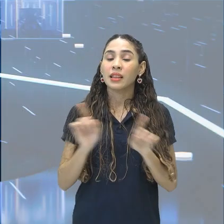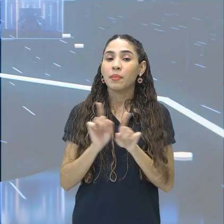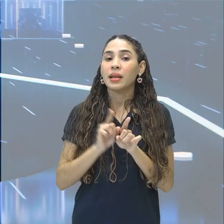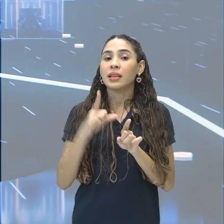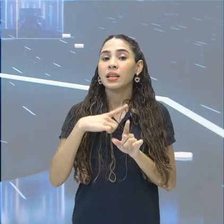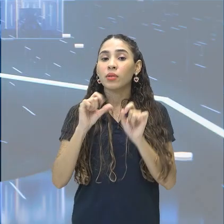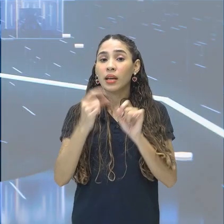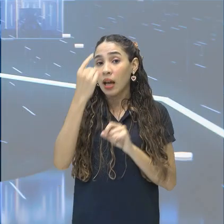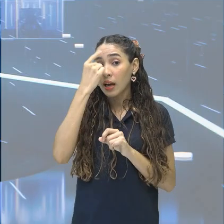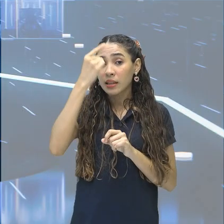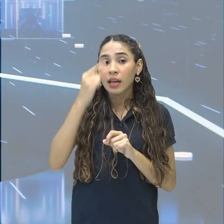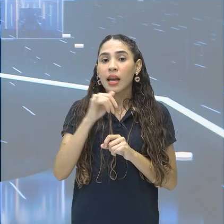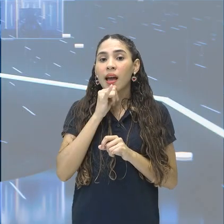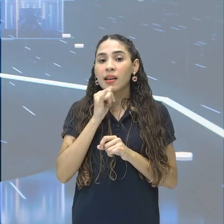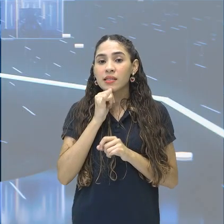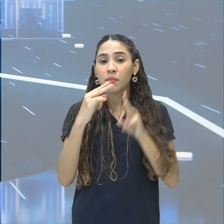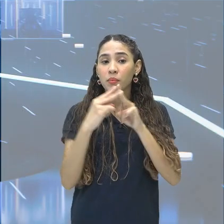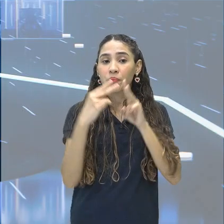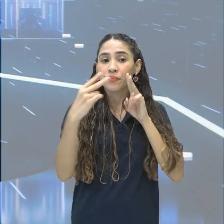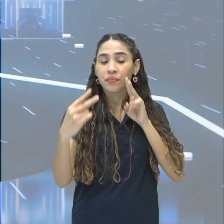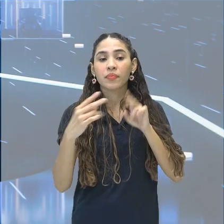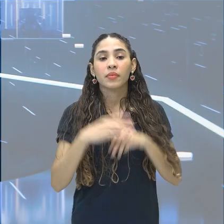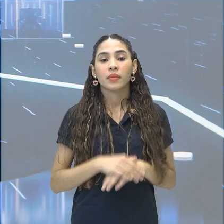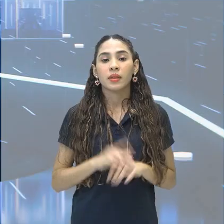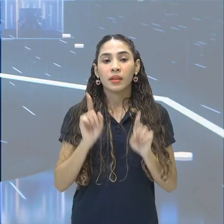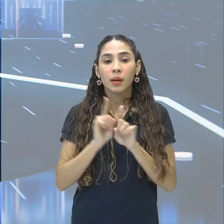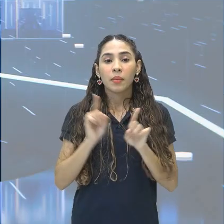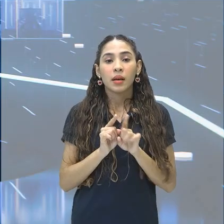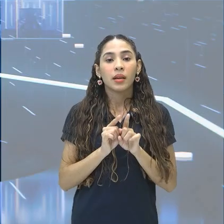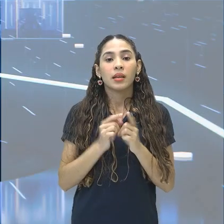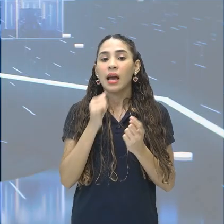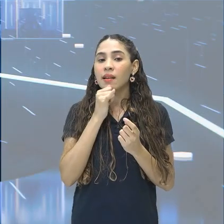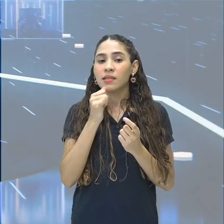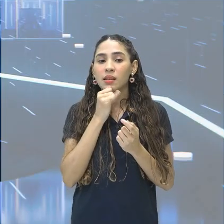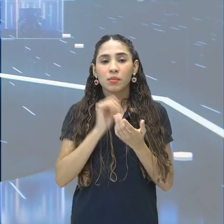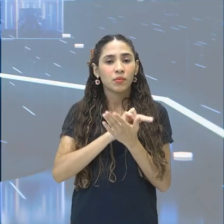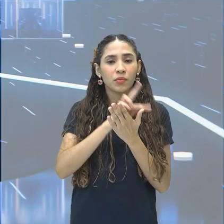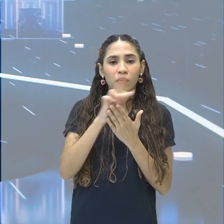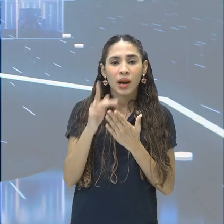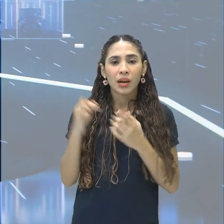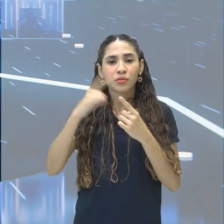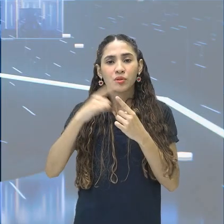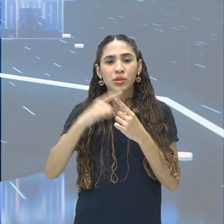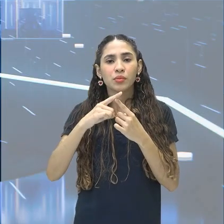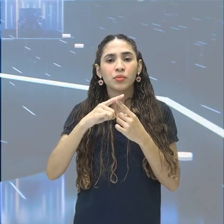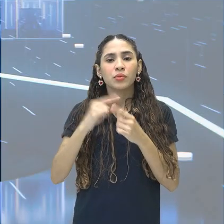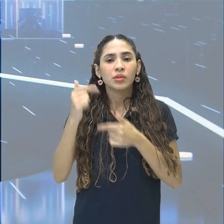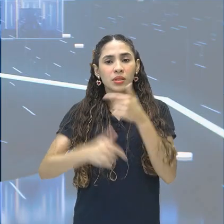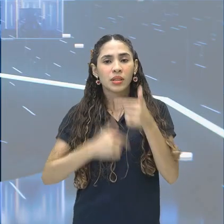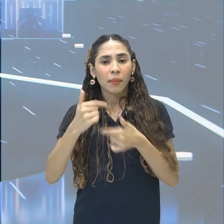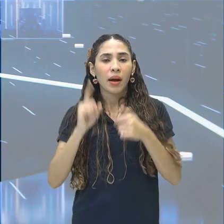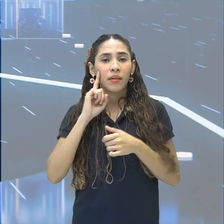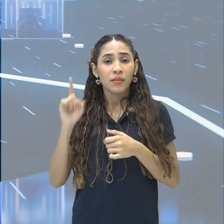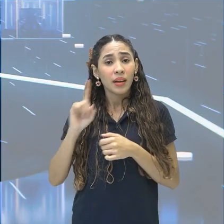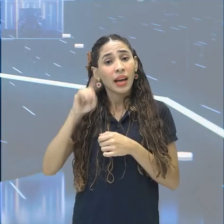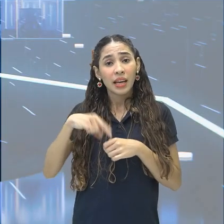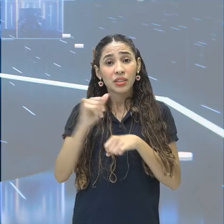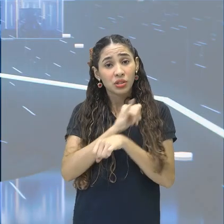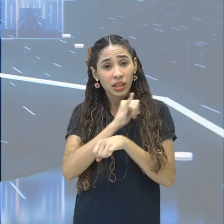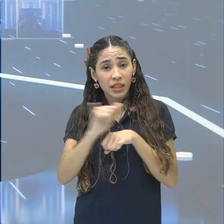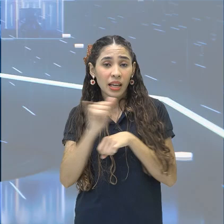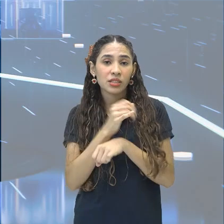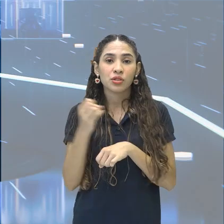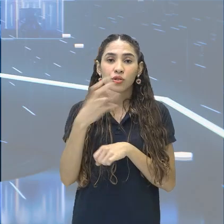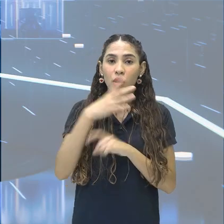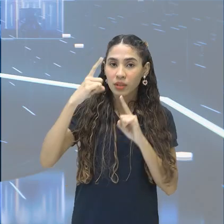praticamente a ideia de home office, teletrabalho, o freelance, né? O gig economy, são novas formas de